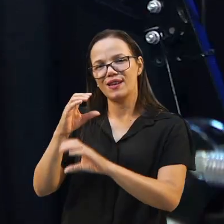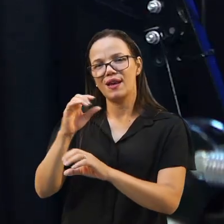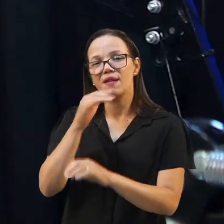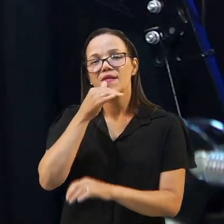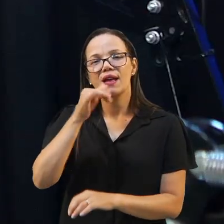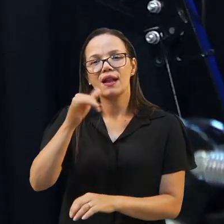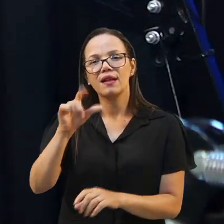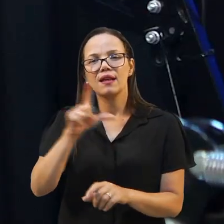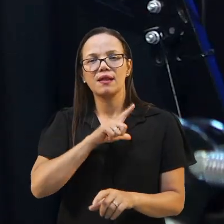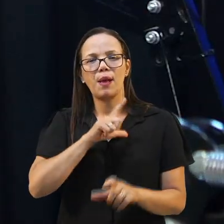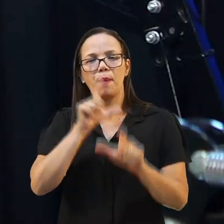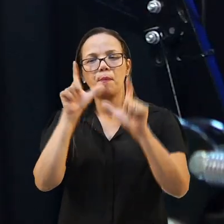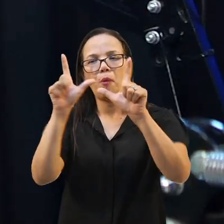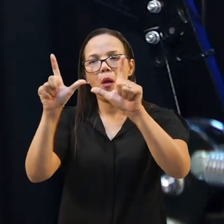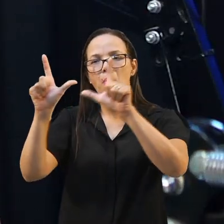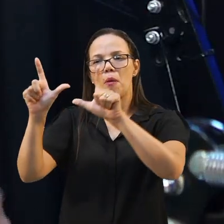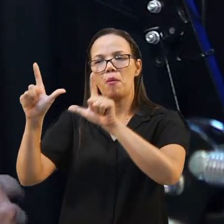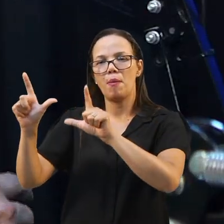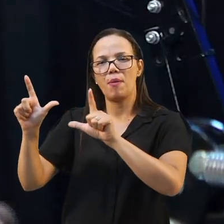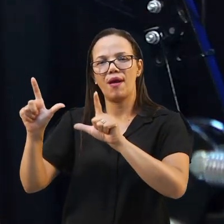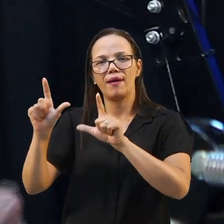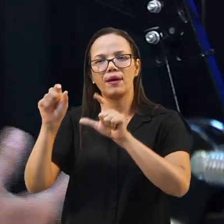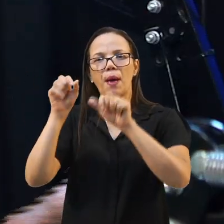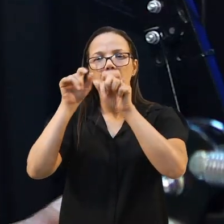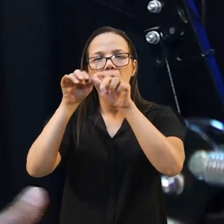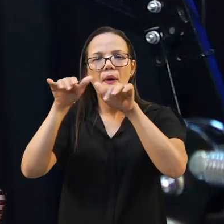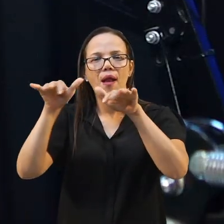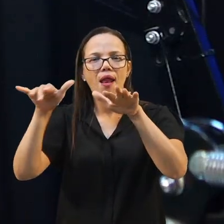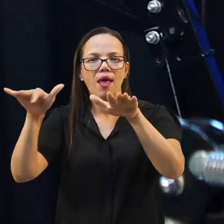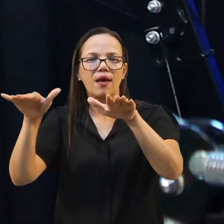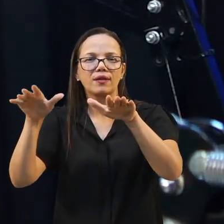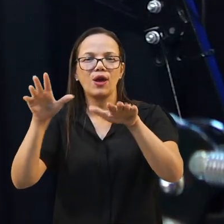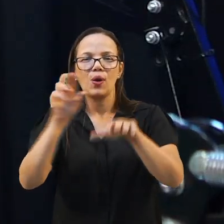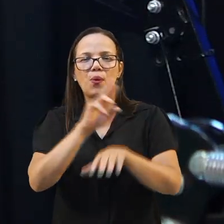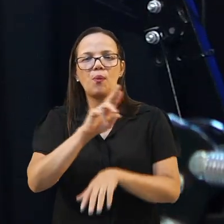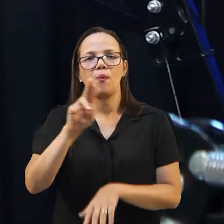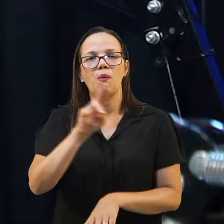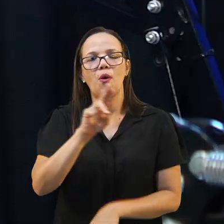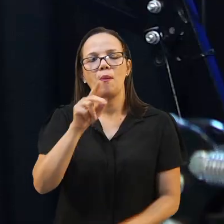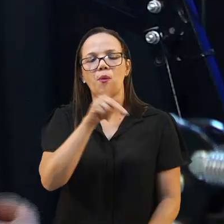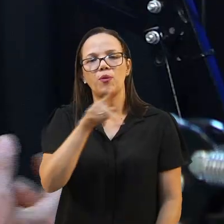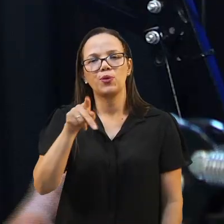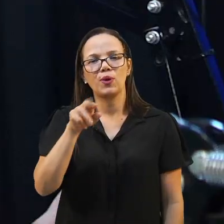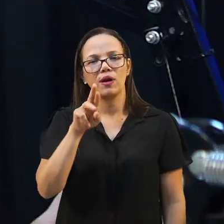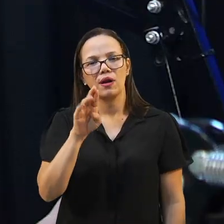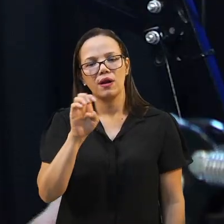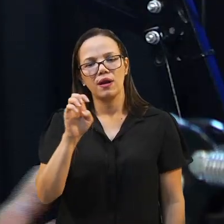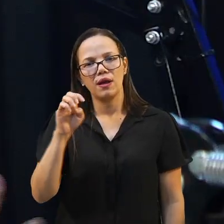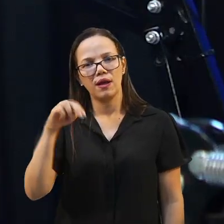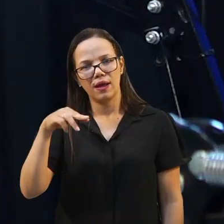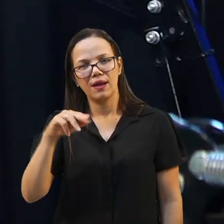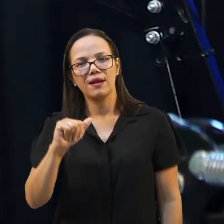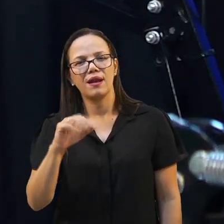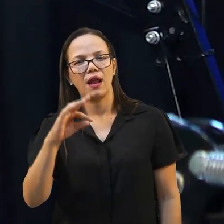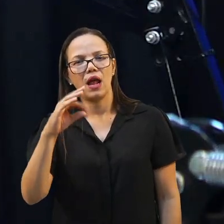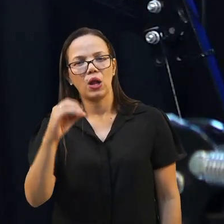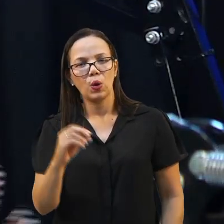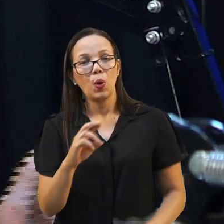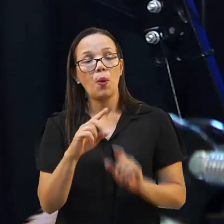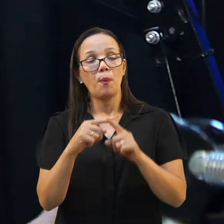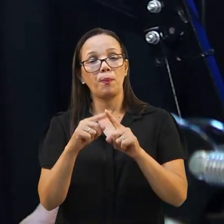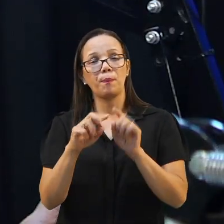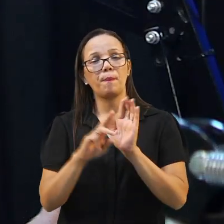lá espalhada, e isso me orgulha muito. Por quê? Porque representa